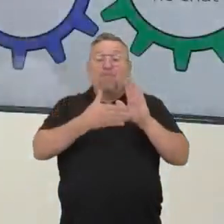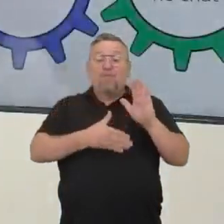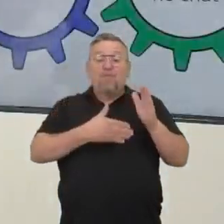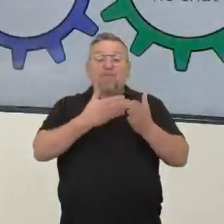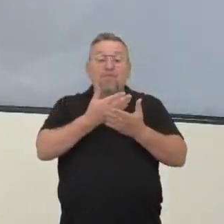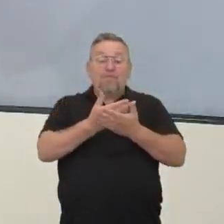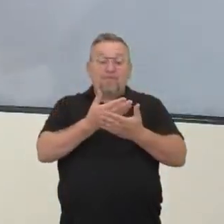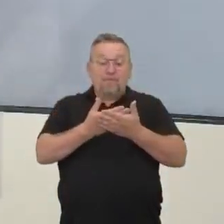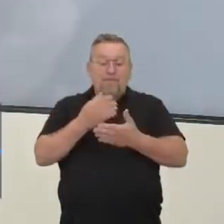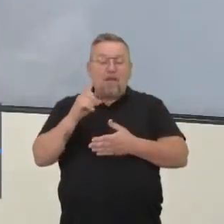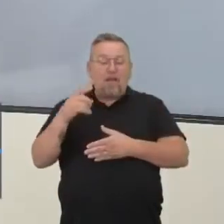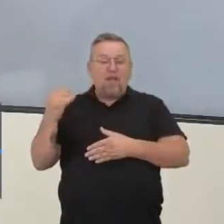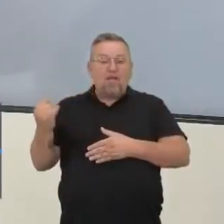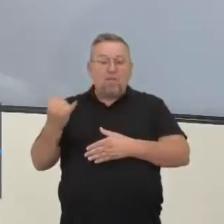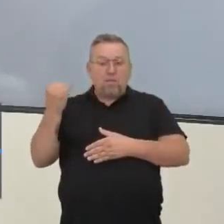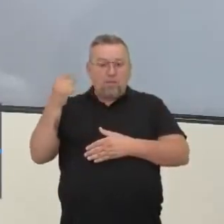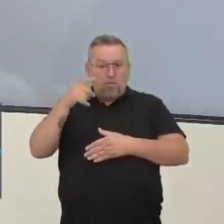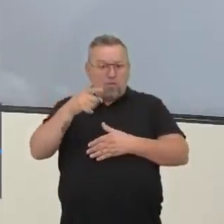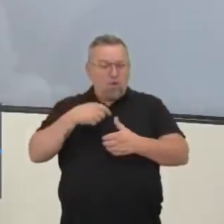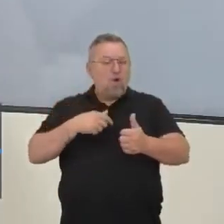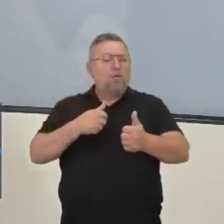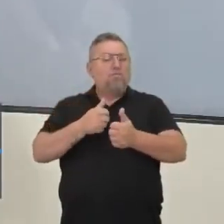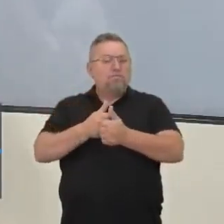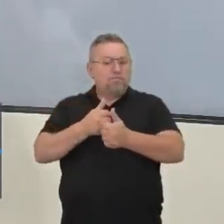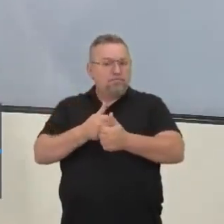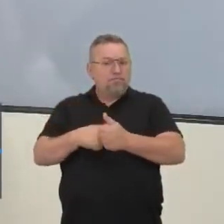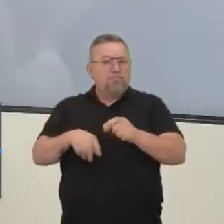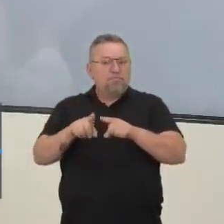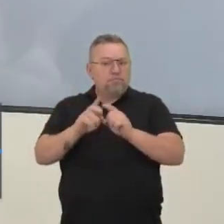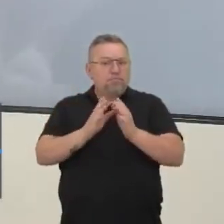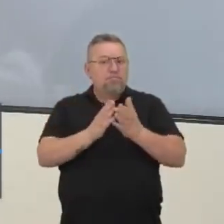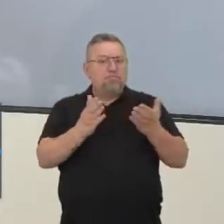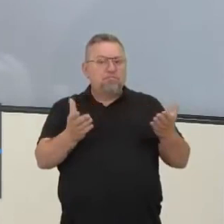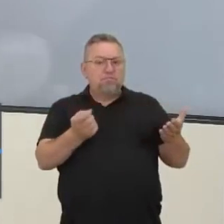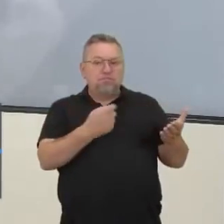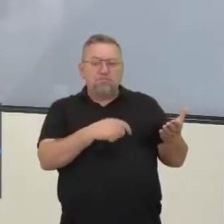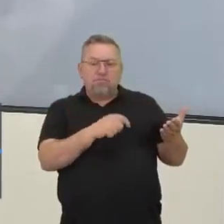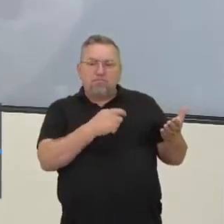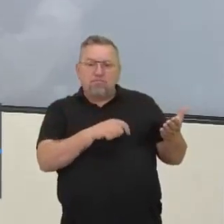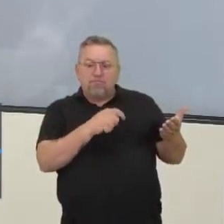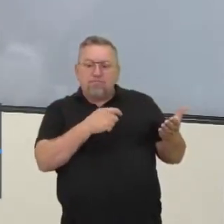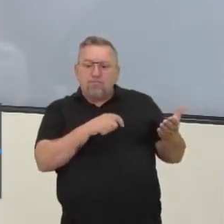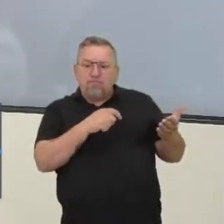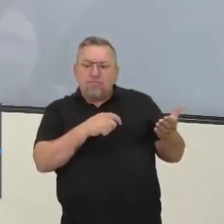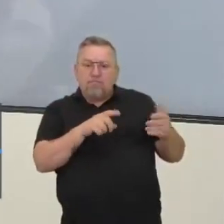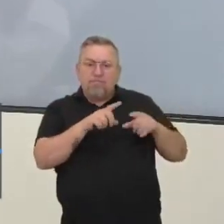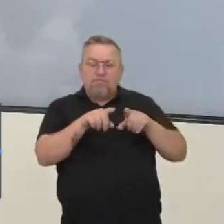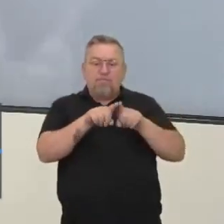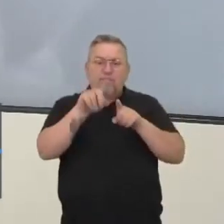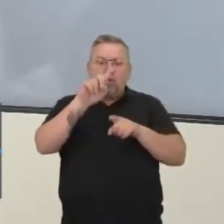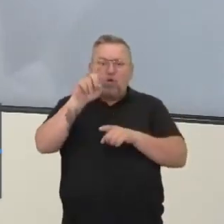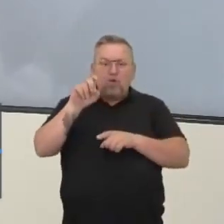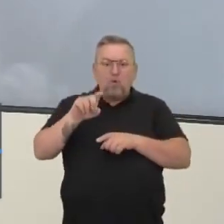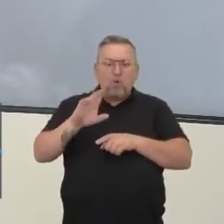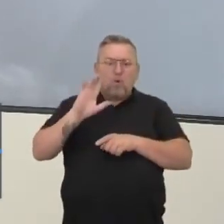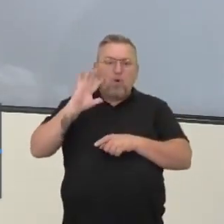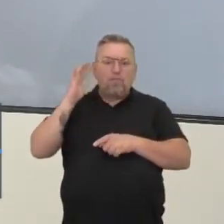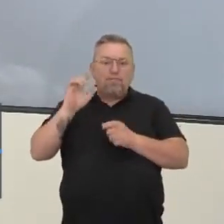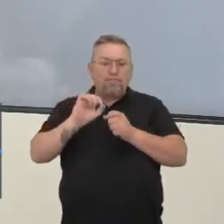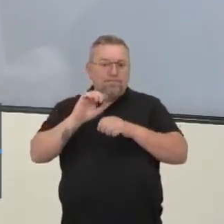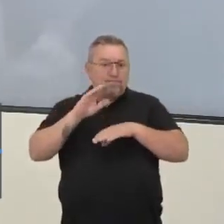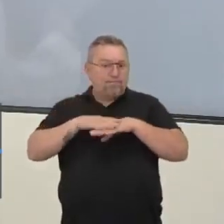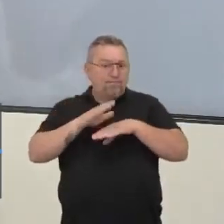ó, primeiro que é importante que para você acompanhar essa aula, você tenha um caderno aí para anotar, né, as suas dúvidas, tal, resolução de atividade